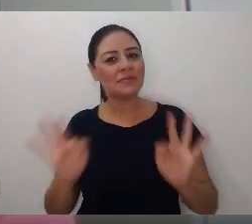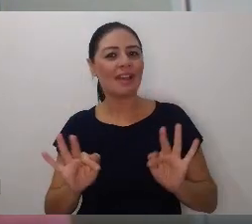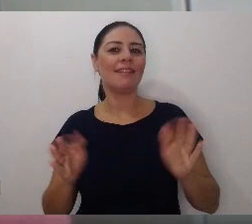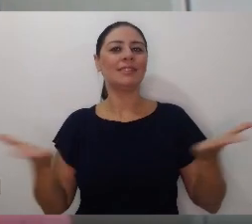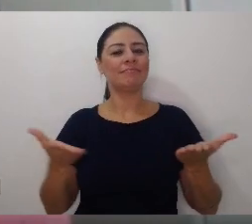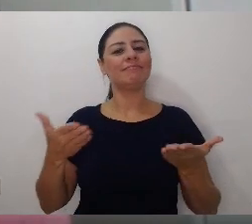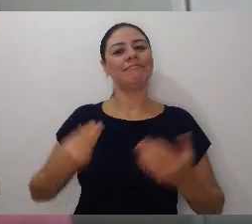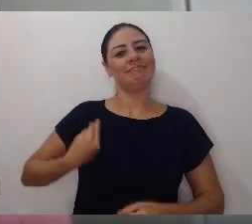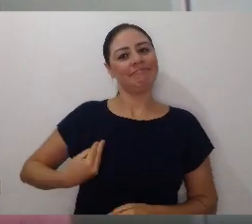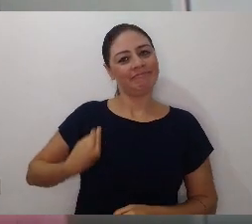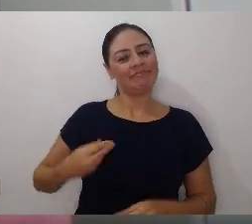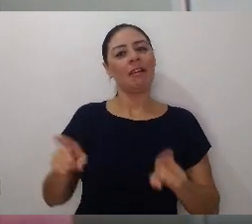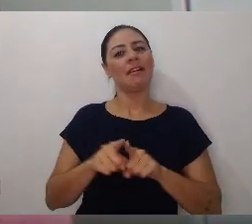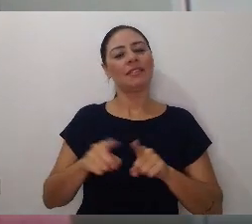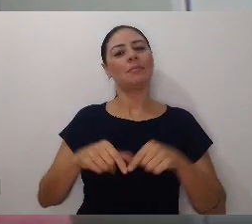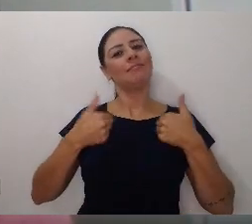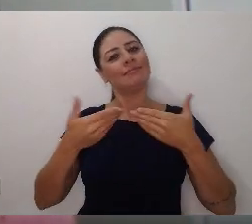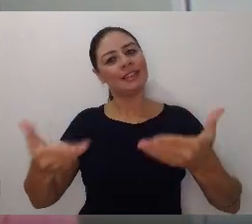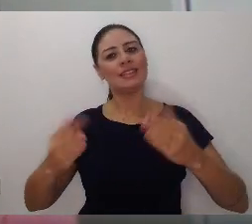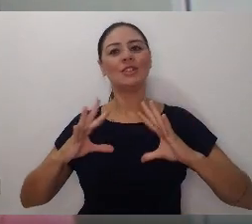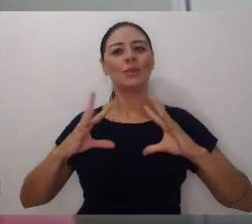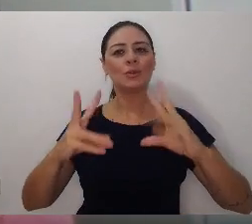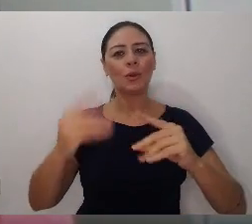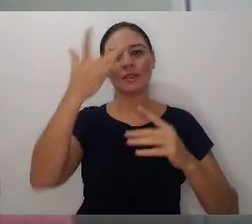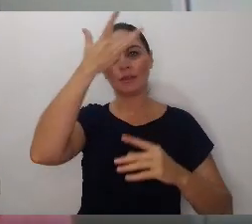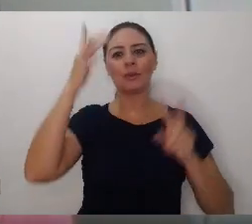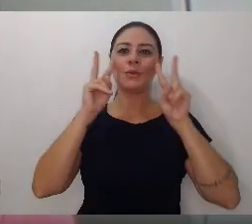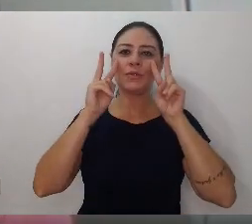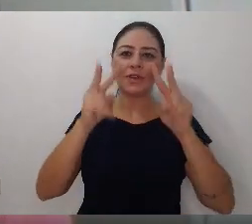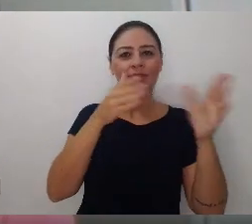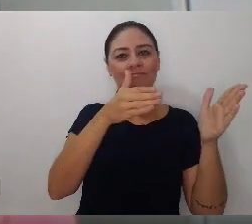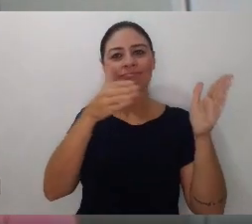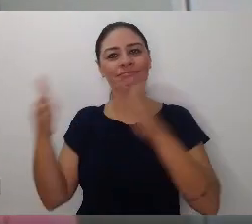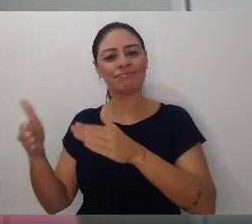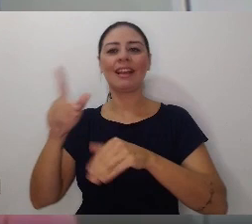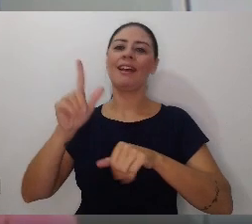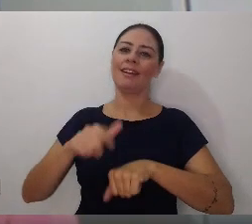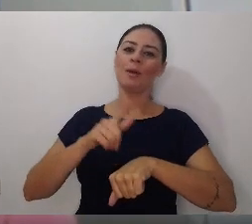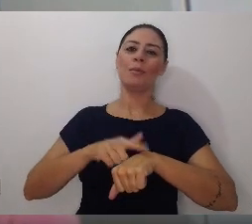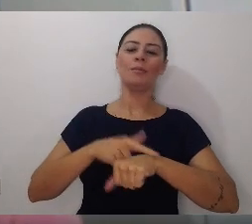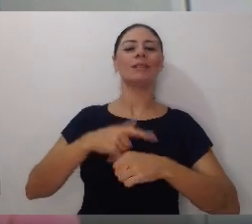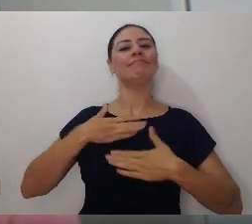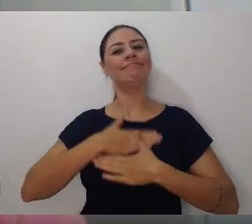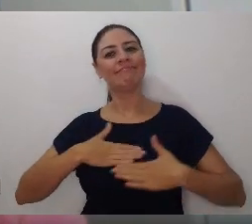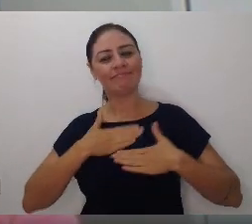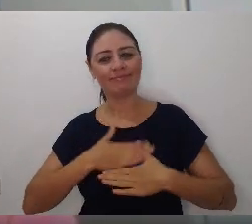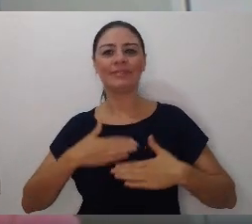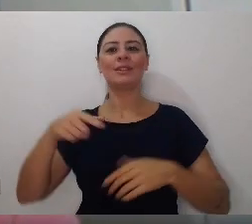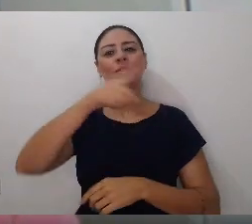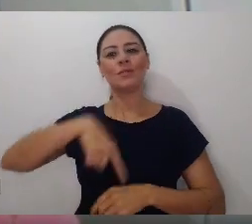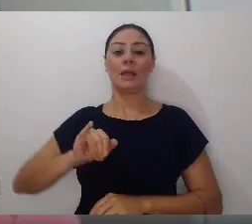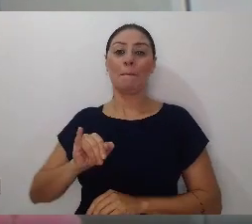estamos muito felizes com a sua participação e desejamos a todos os nossos participantes que seja um